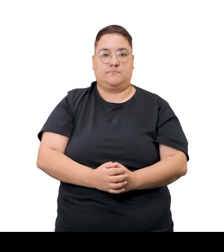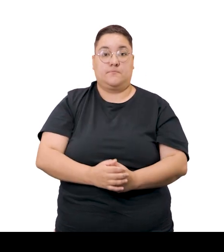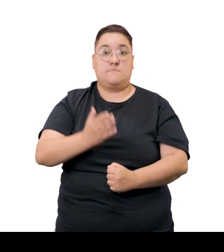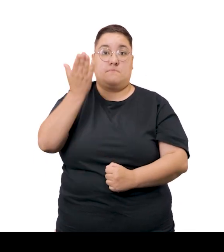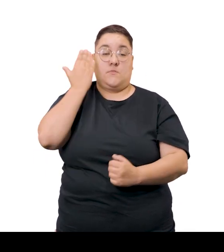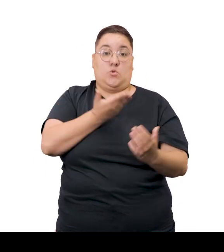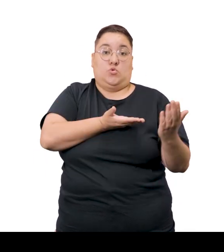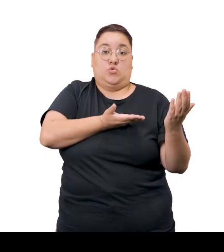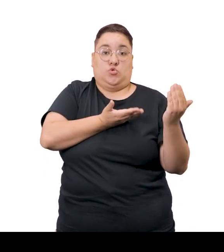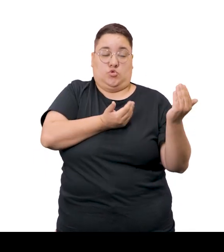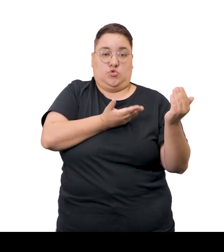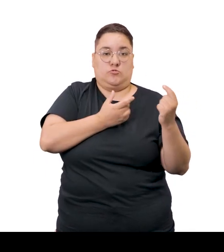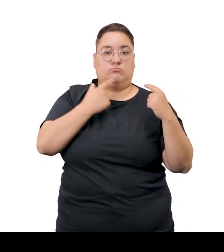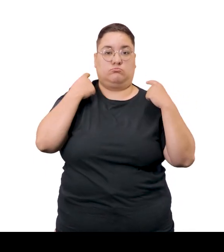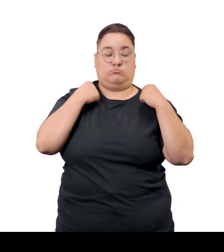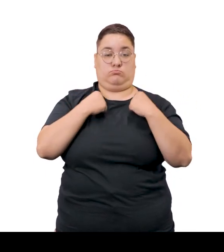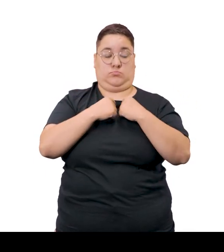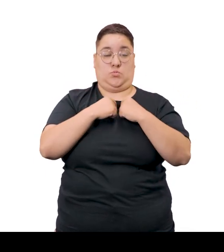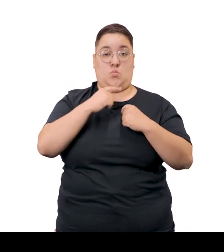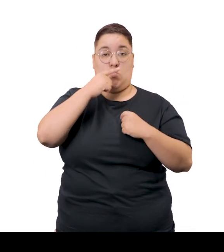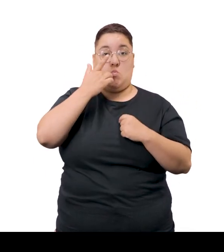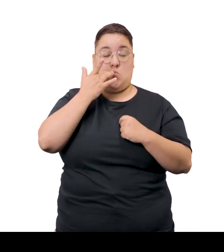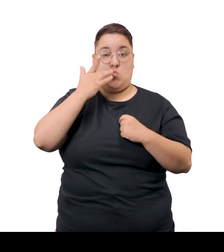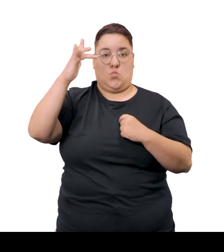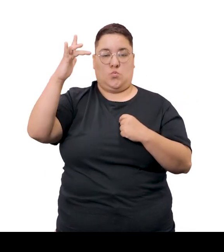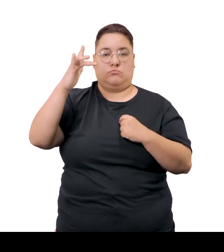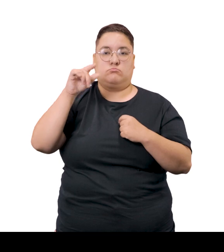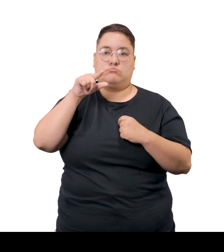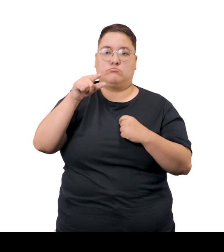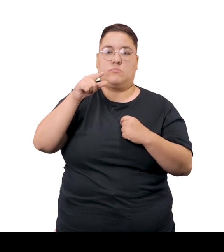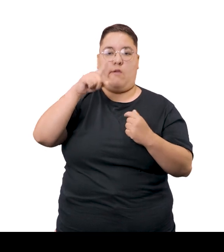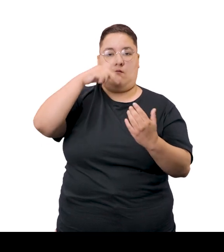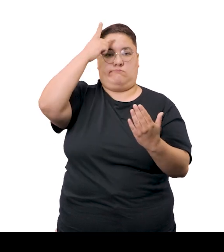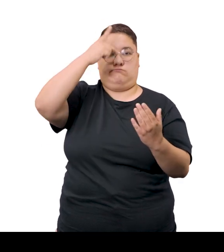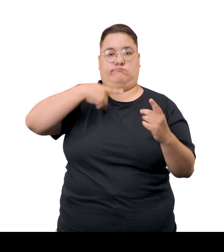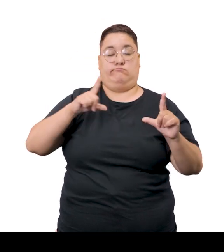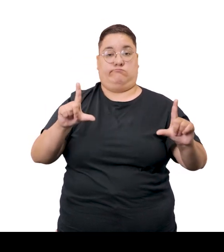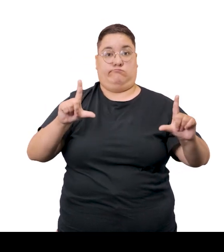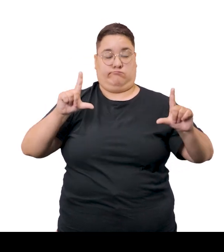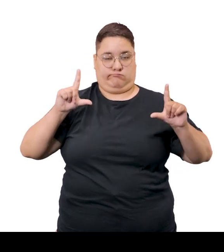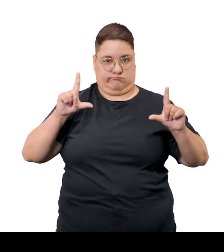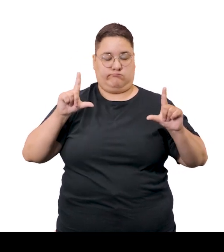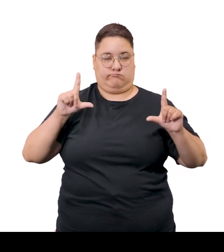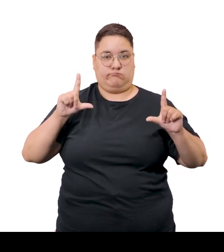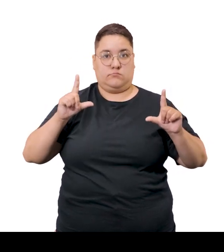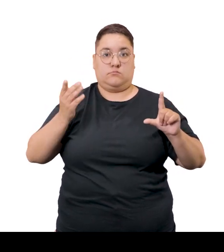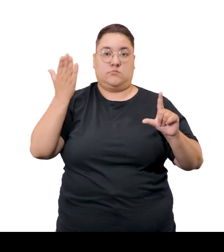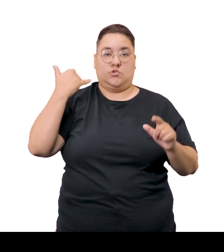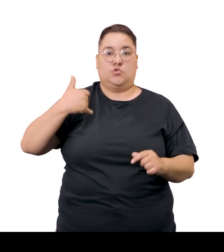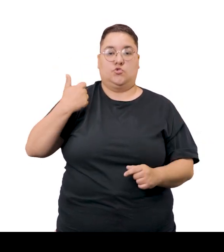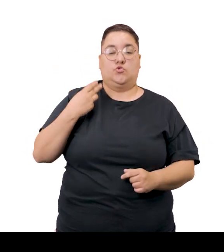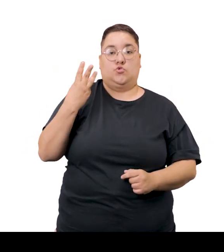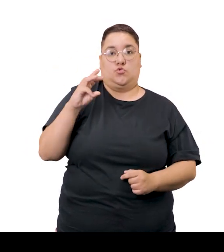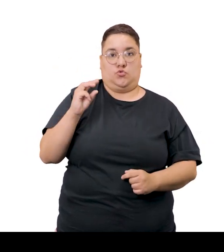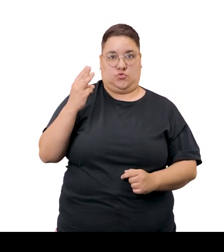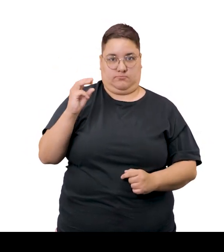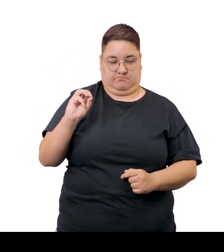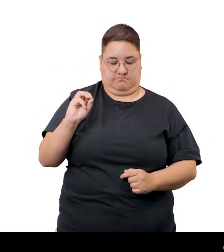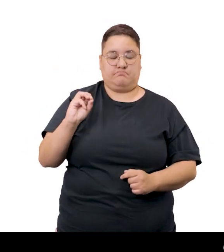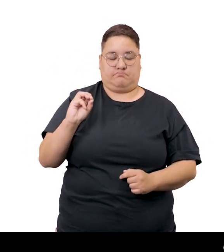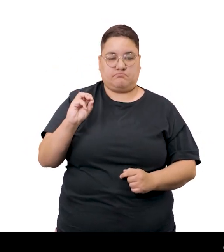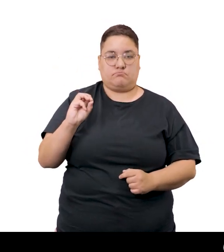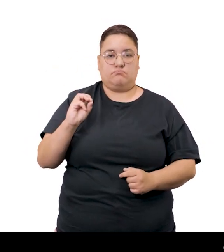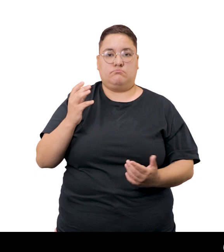retrato de jovem com corrente de ouro é tradicionalmente apontado como um autorretrato, quando o artista tinha cerca de 30